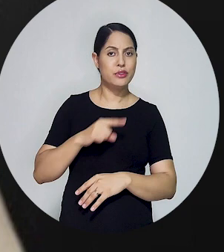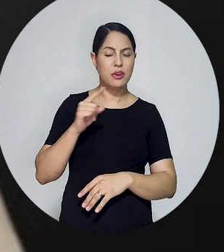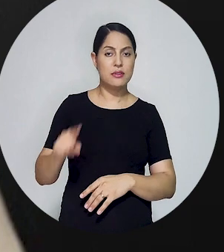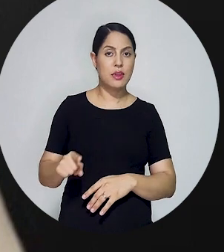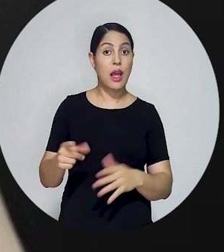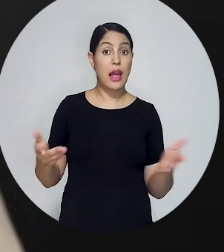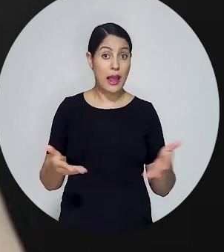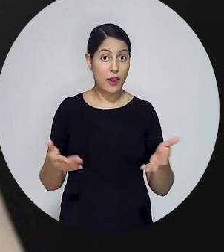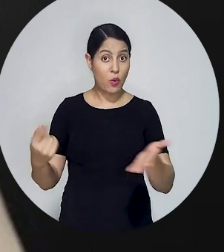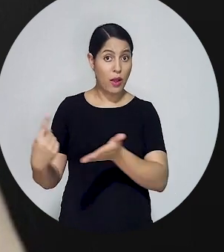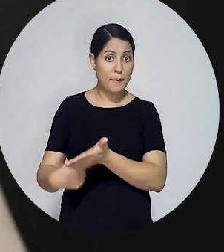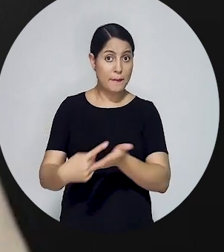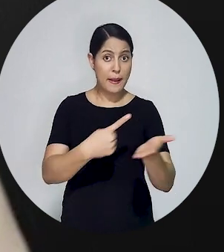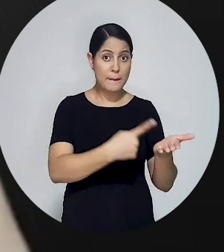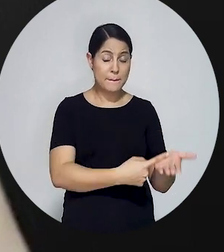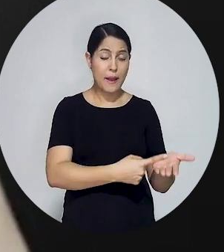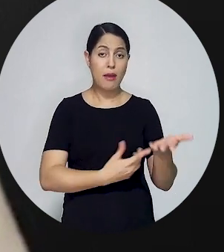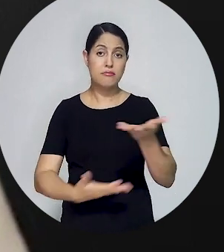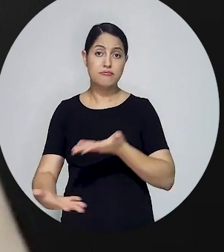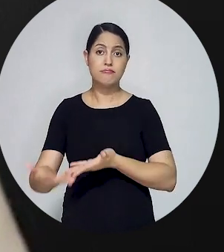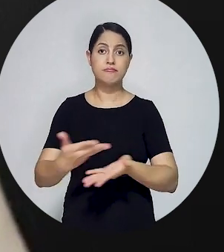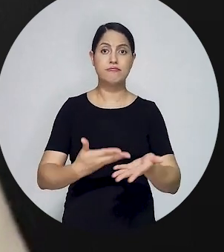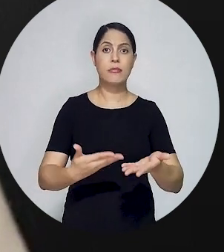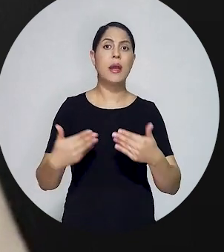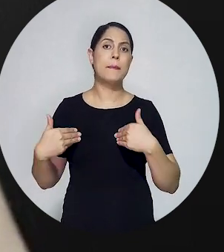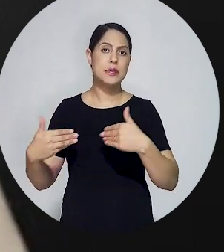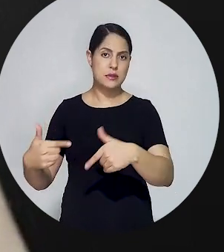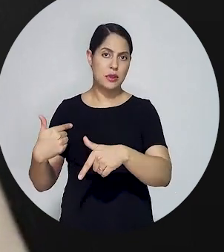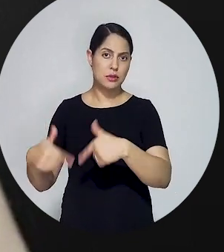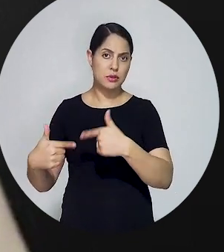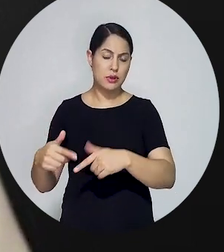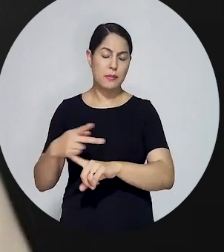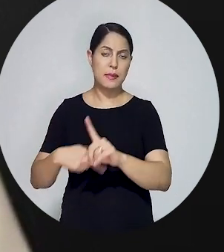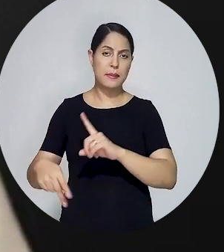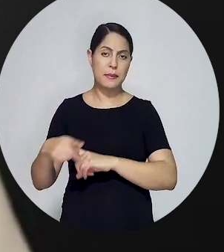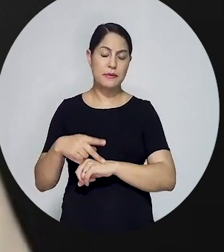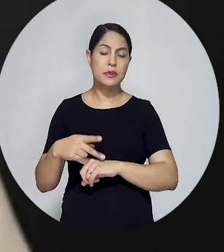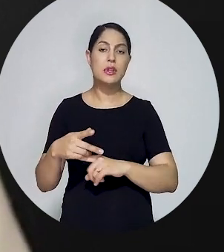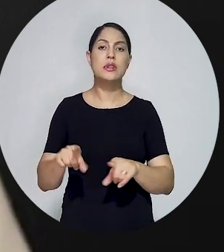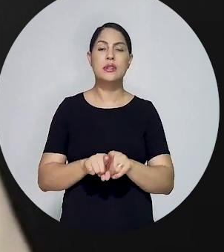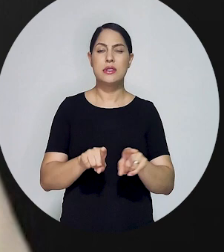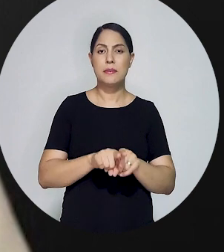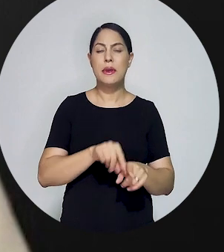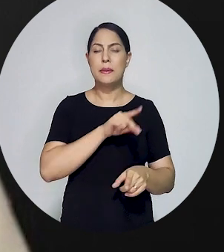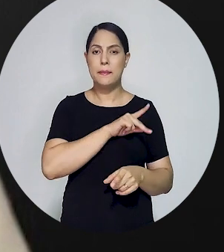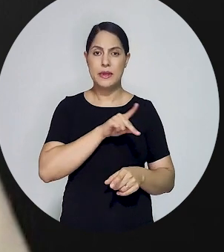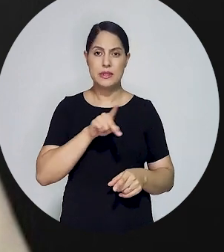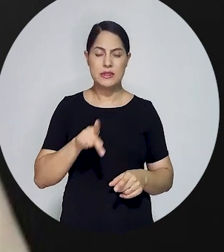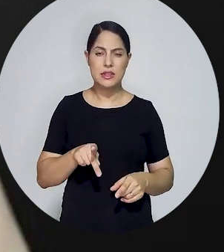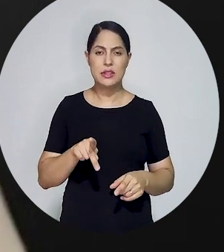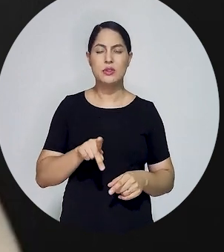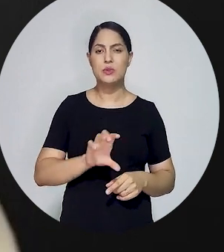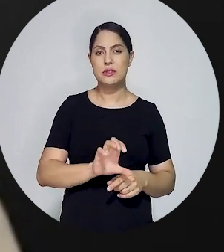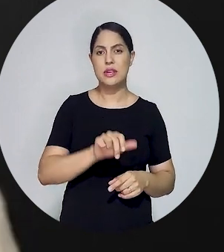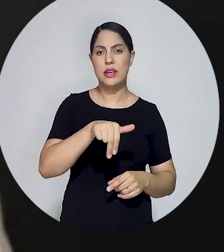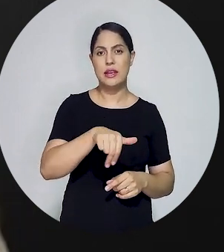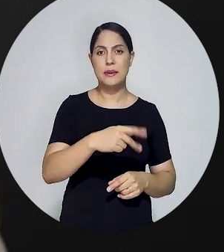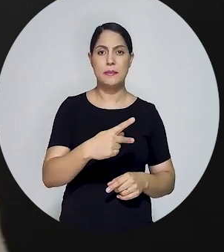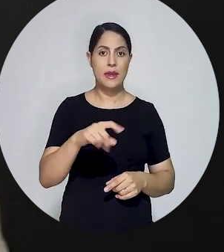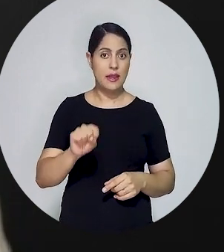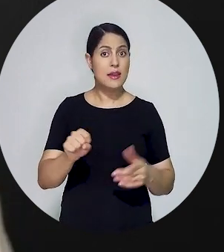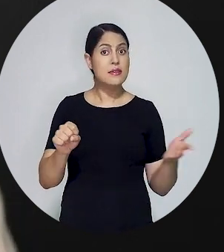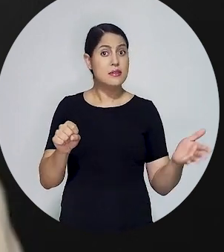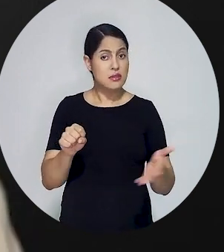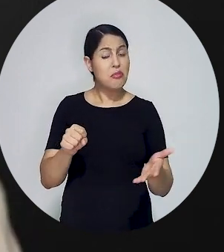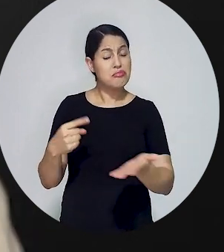retirada por uma portaria recente. Houve um acordo com o Ministério do Trabalho e Previdência, e também estava lá o